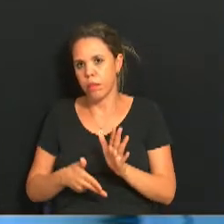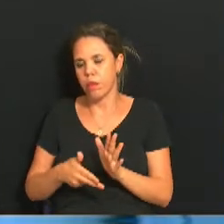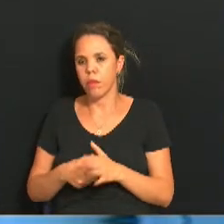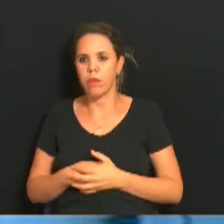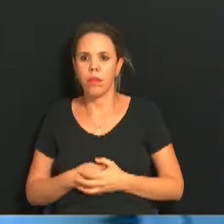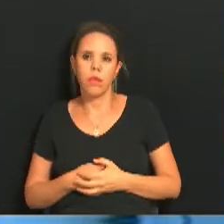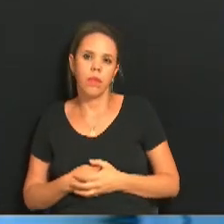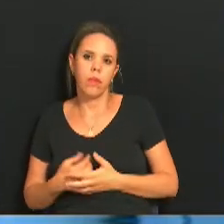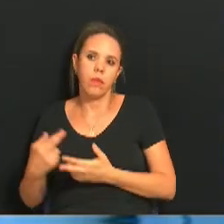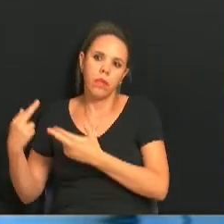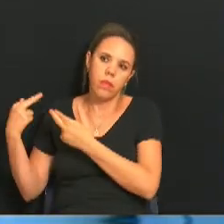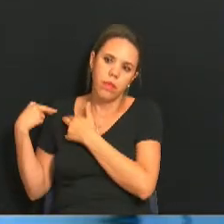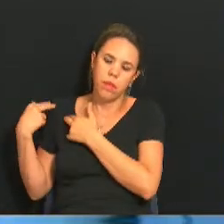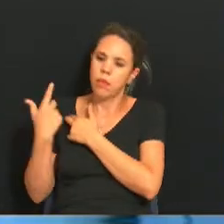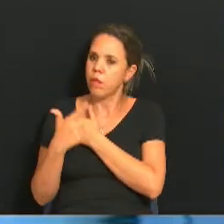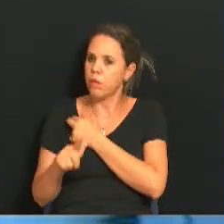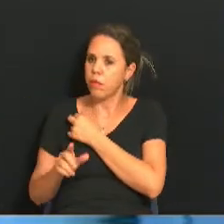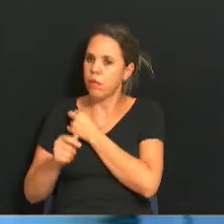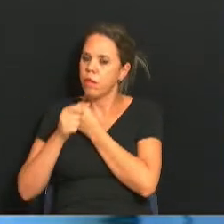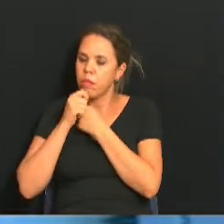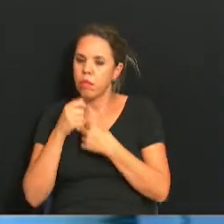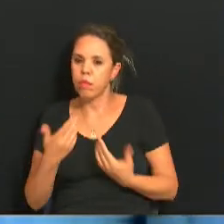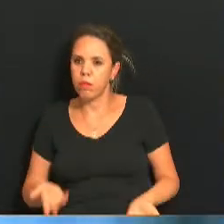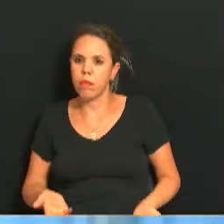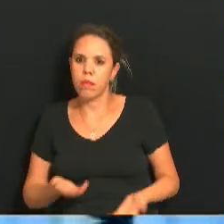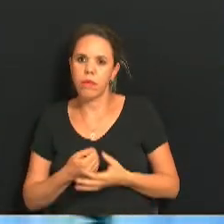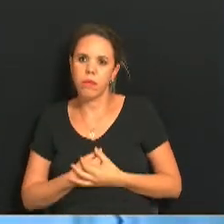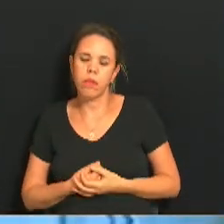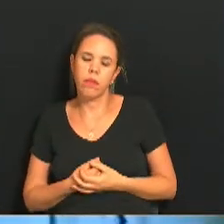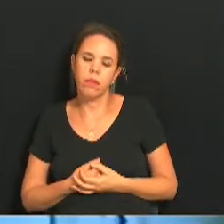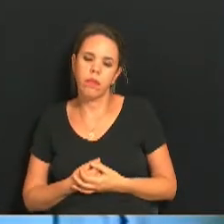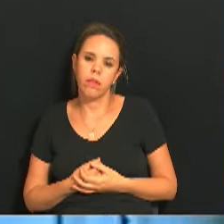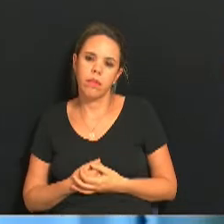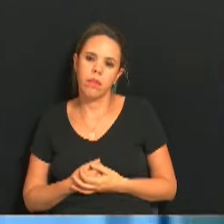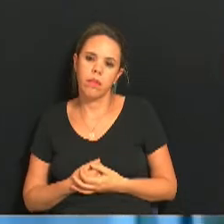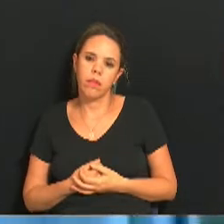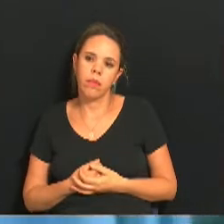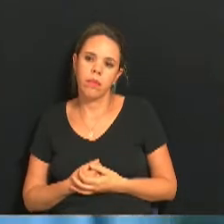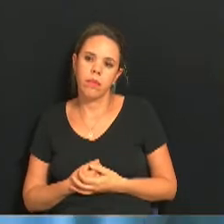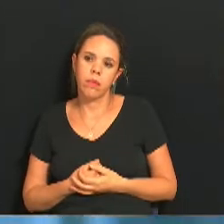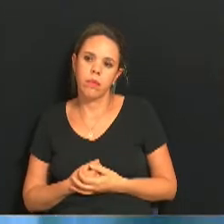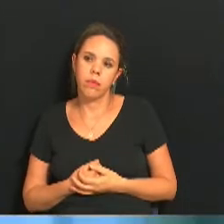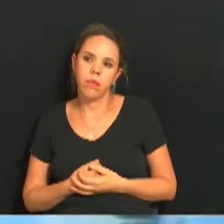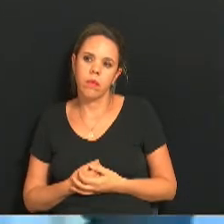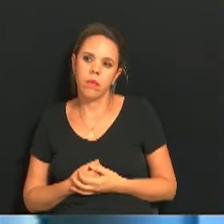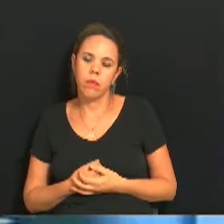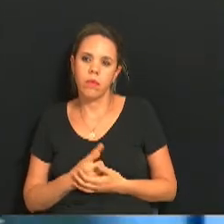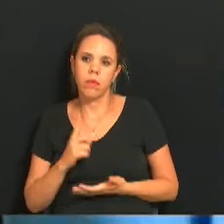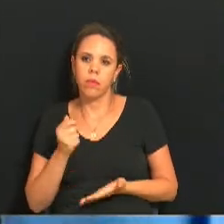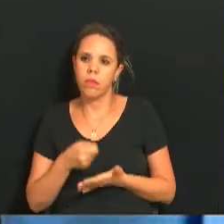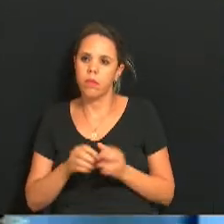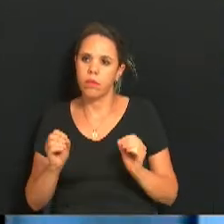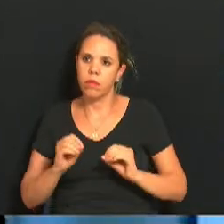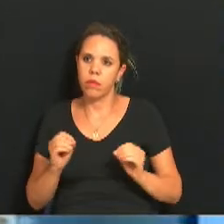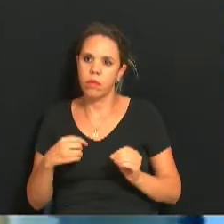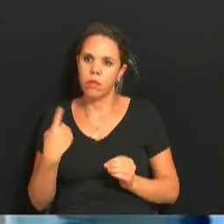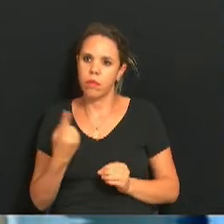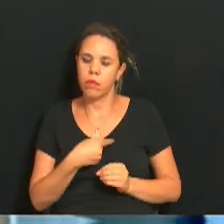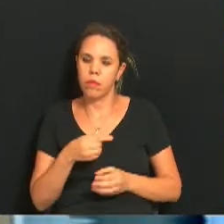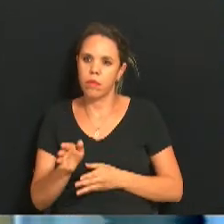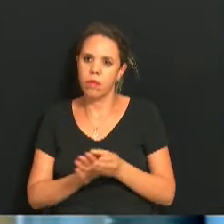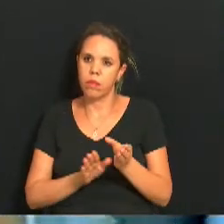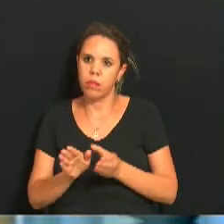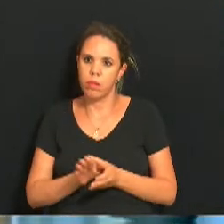população da sua competência não tinha competência para o debate não tinha competência para fazer essa tomar essa decisão Então nossa recomendação